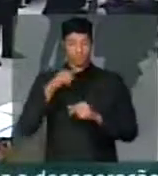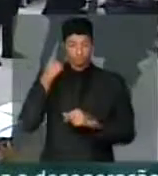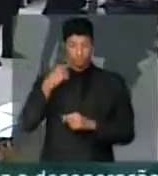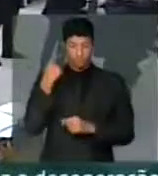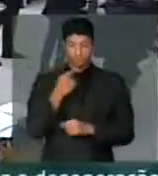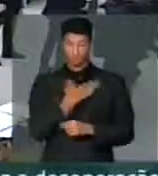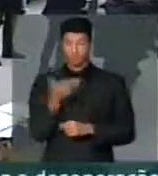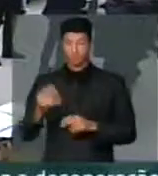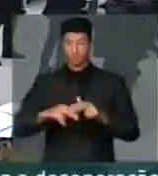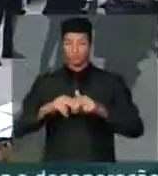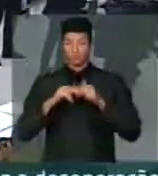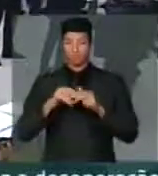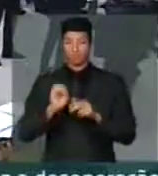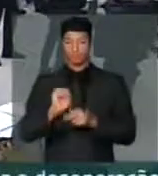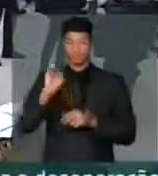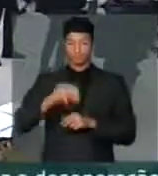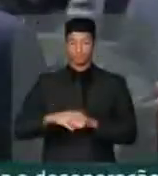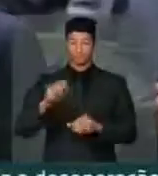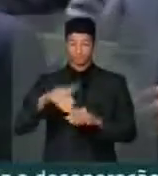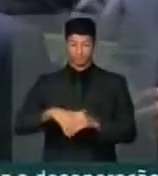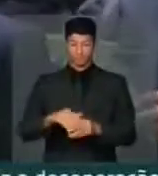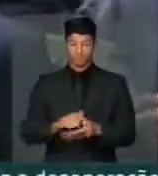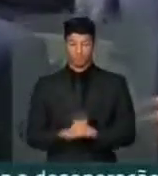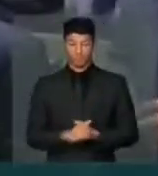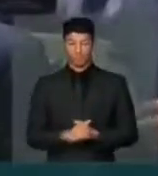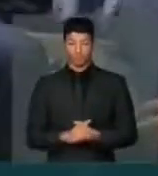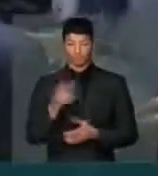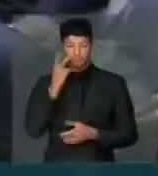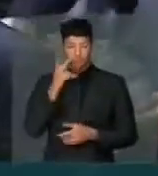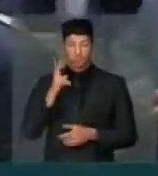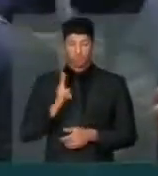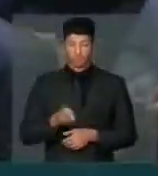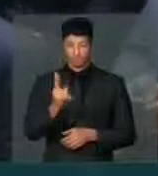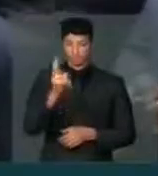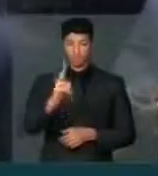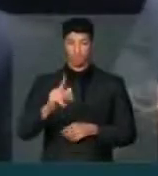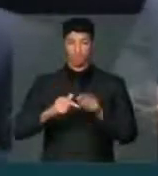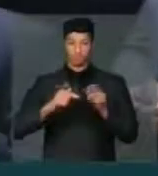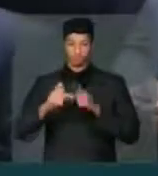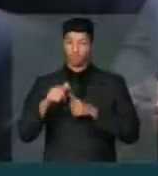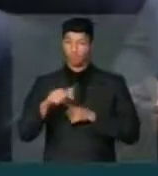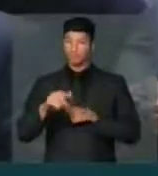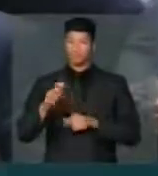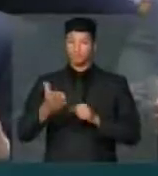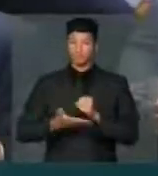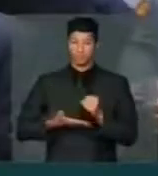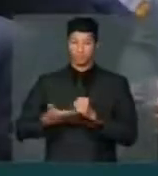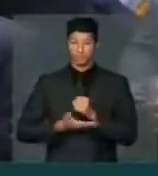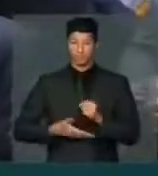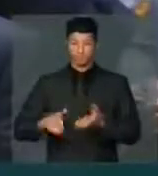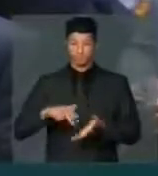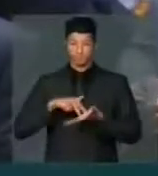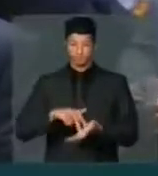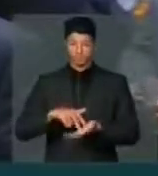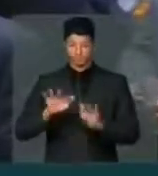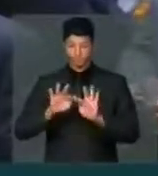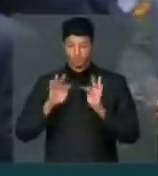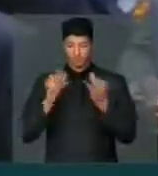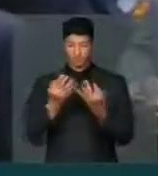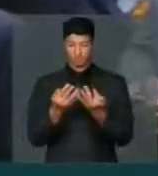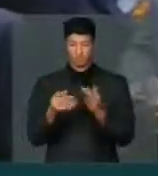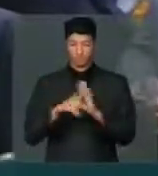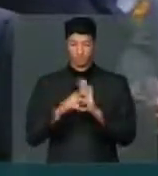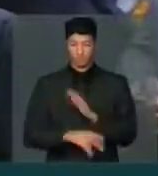deputados pelo sim nessa votação, pela manutenção do emprego. Ela é a base da sustentação das